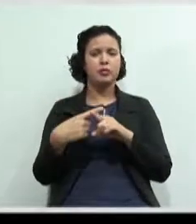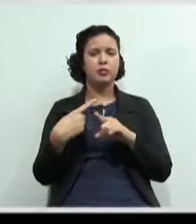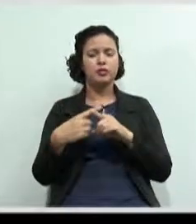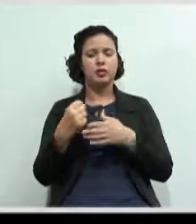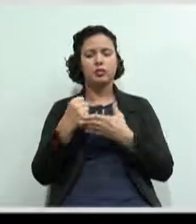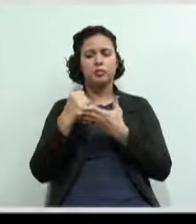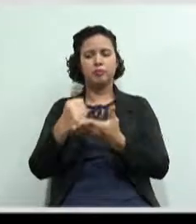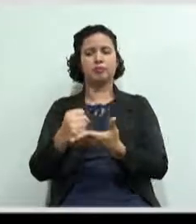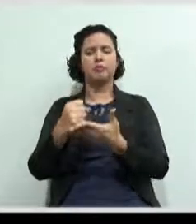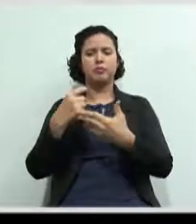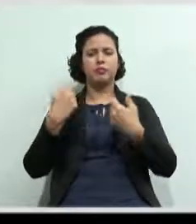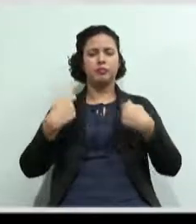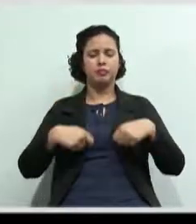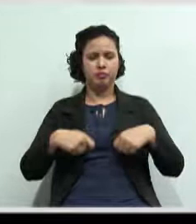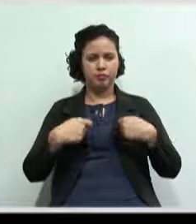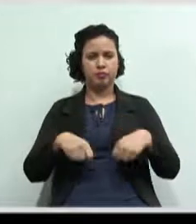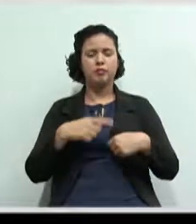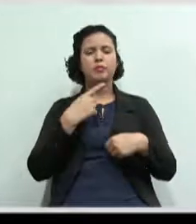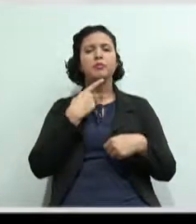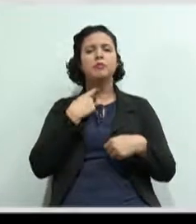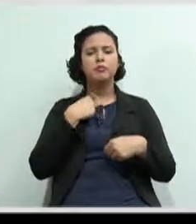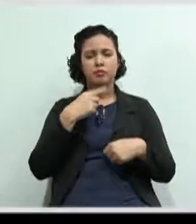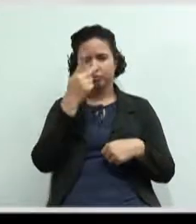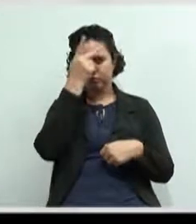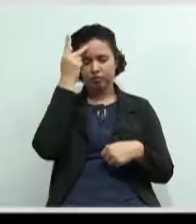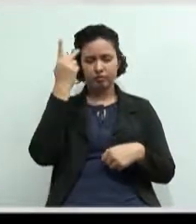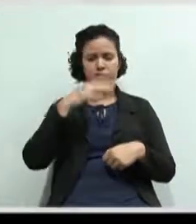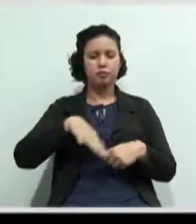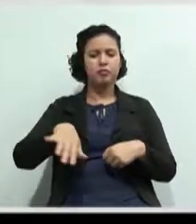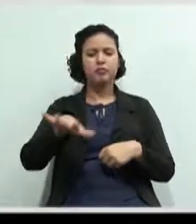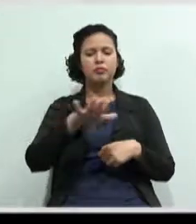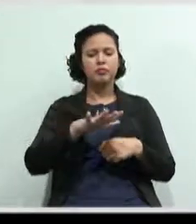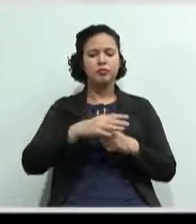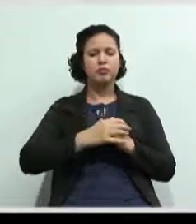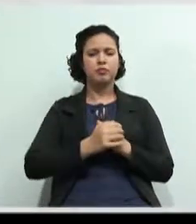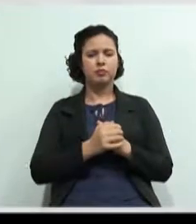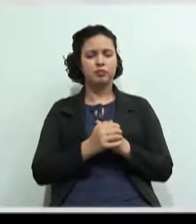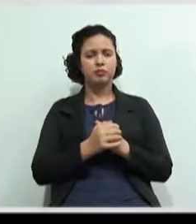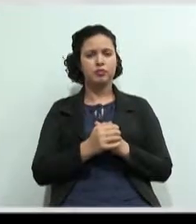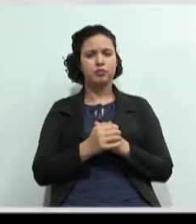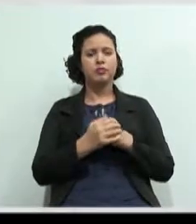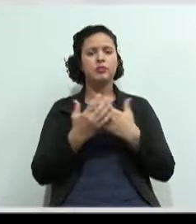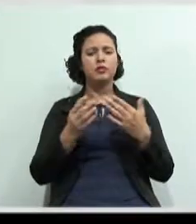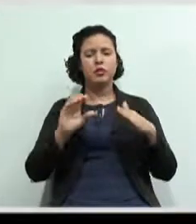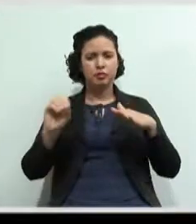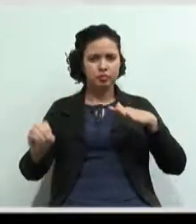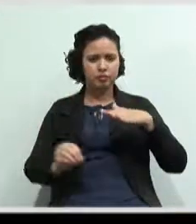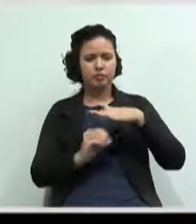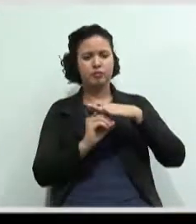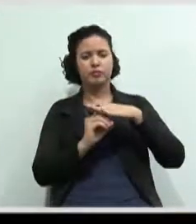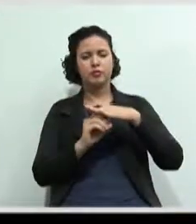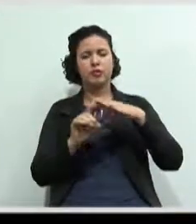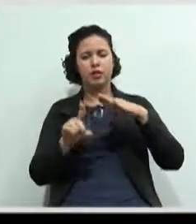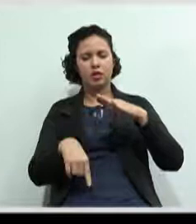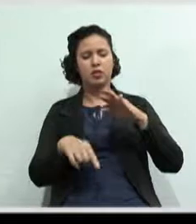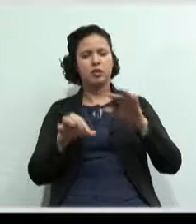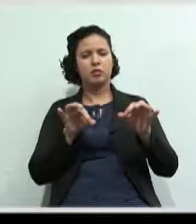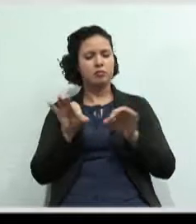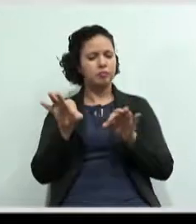servir às necessidades e aos desejos das pessoas. Essas entidades, então, elas são planejadas,